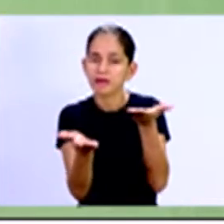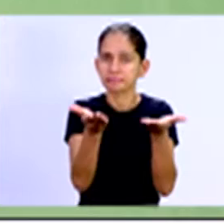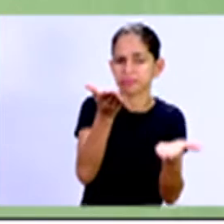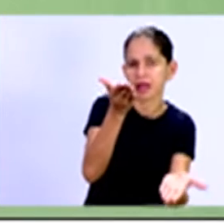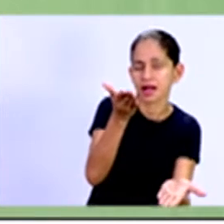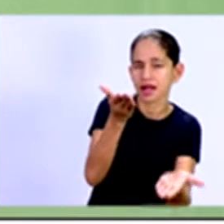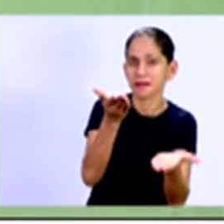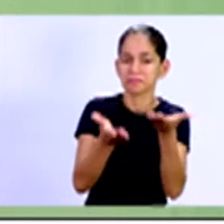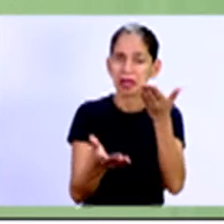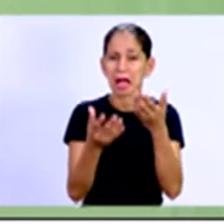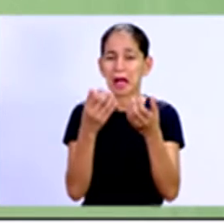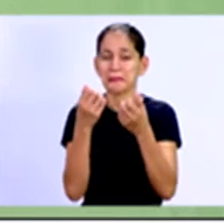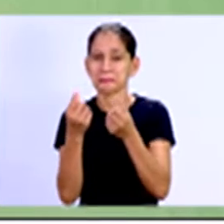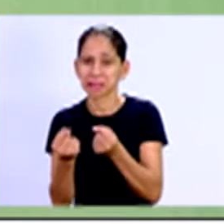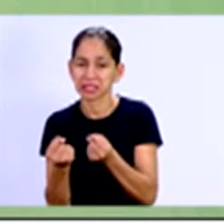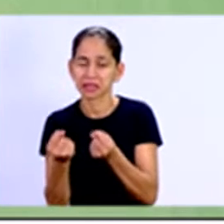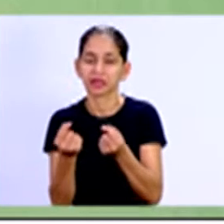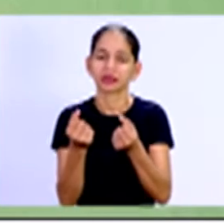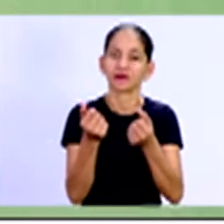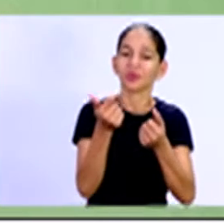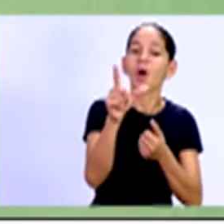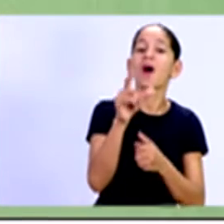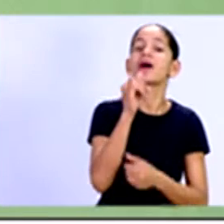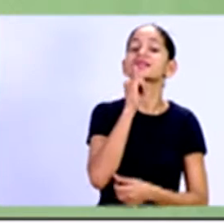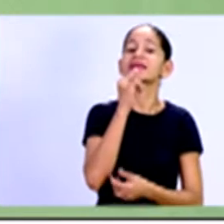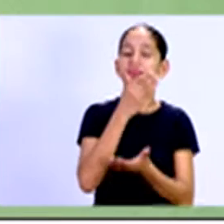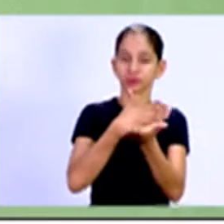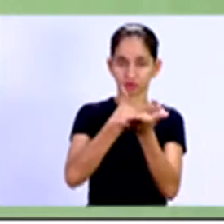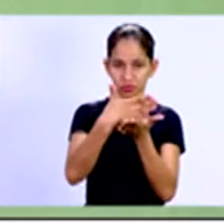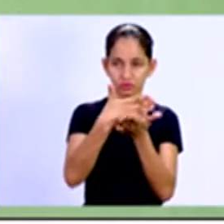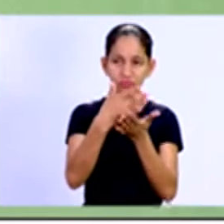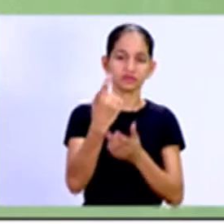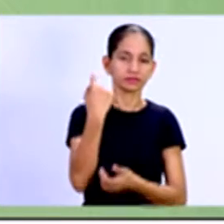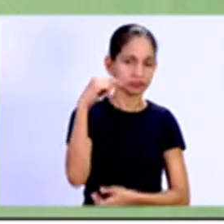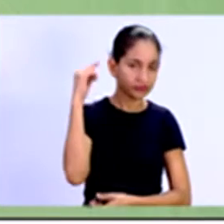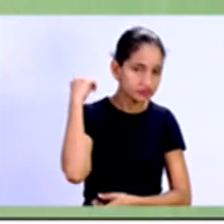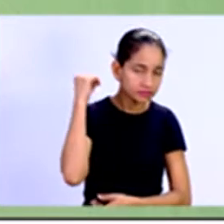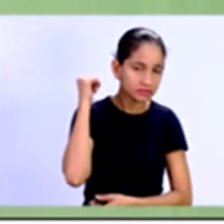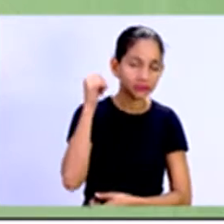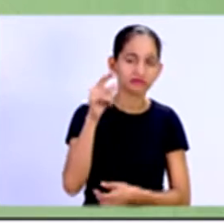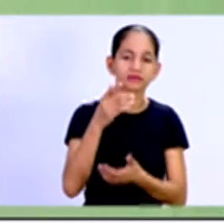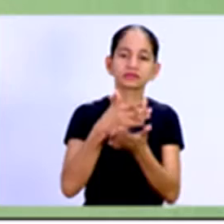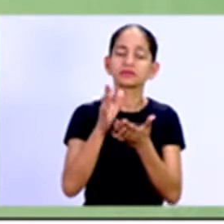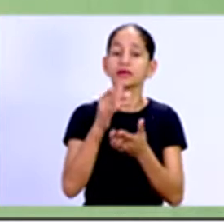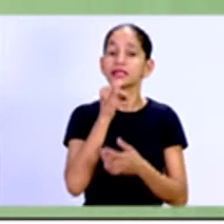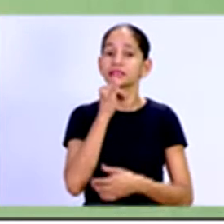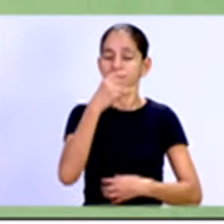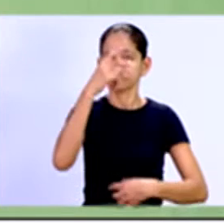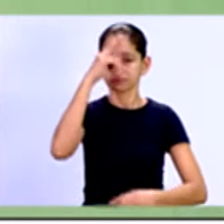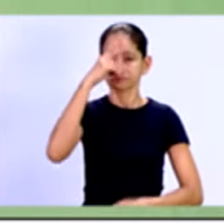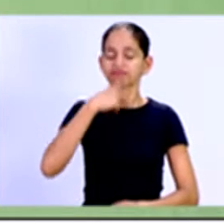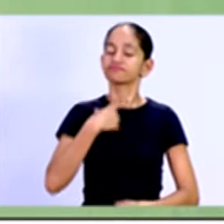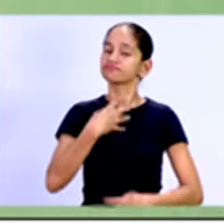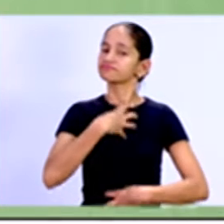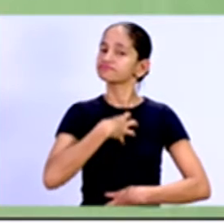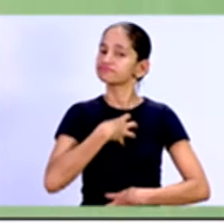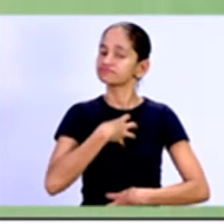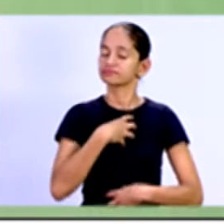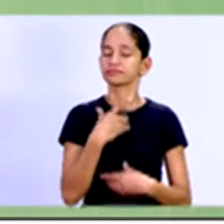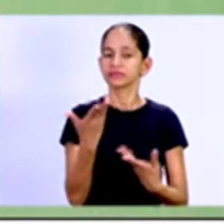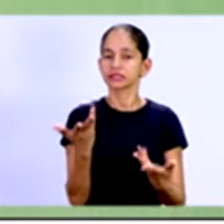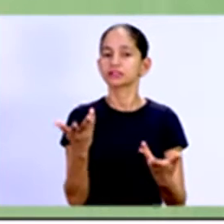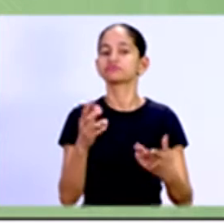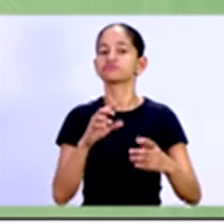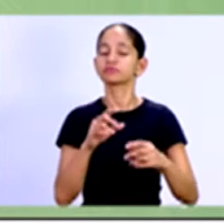a característica do indivíduo ético. Aquilo que eu falei no início, né? O sujeito ele tem que agir dentro da capacidade